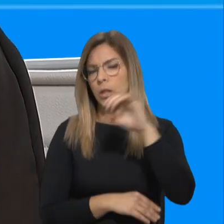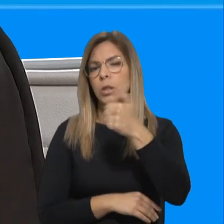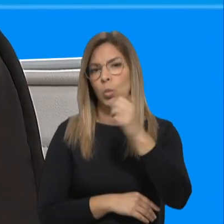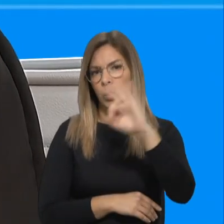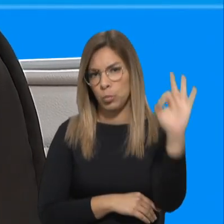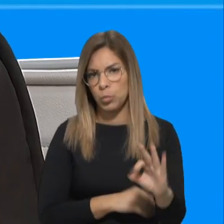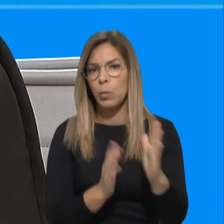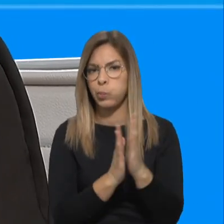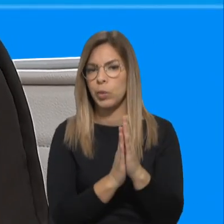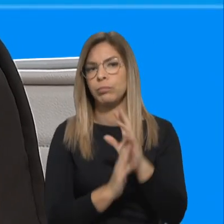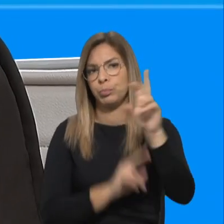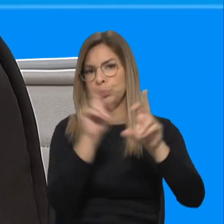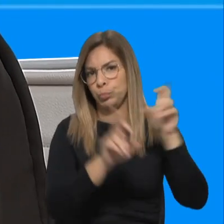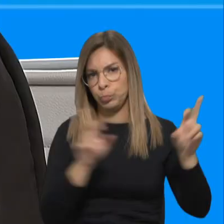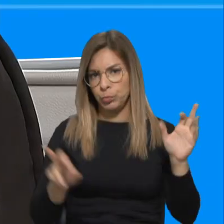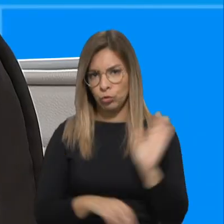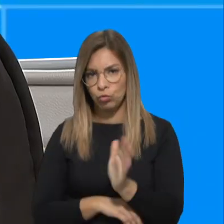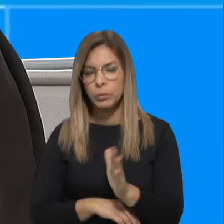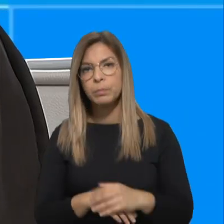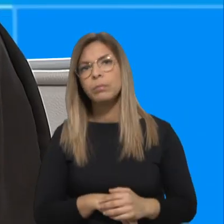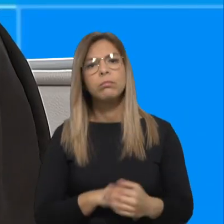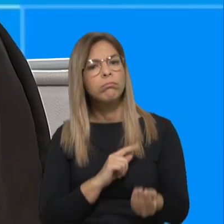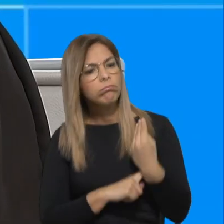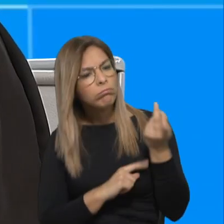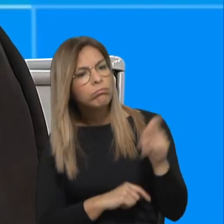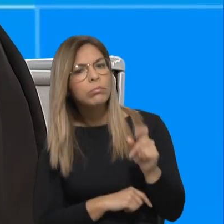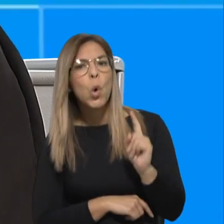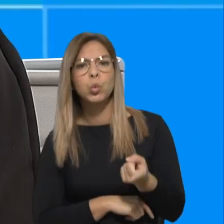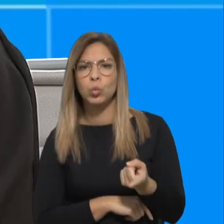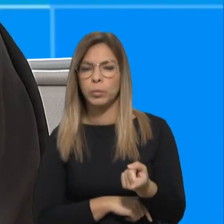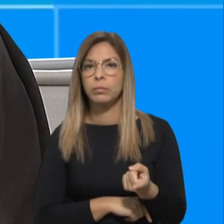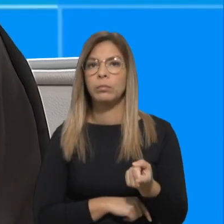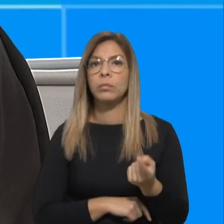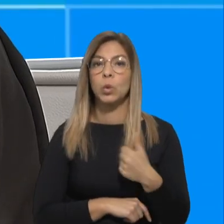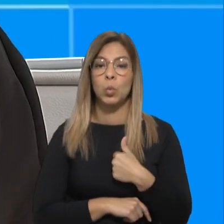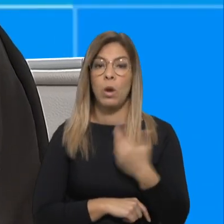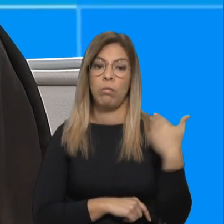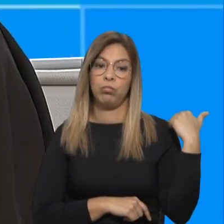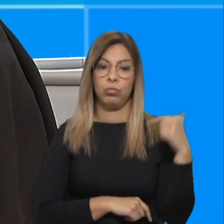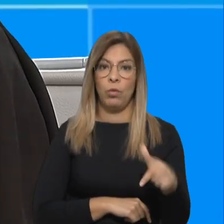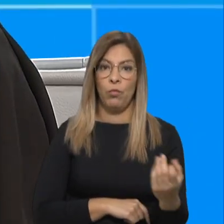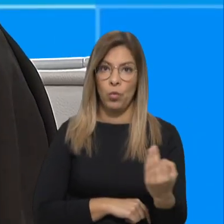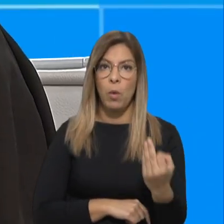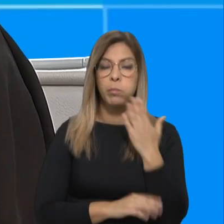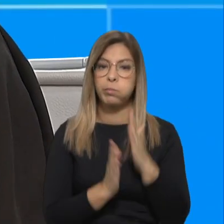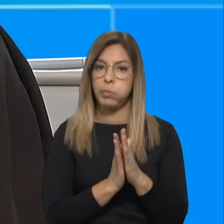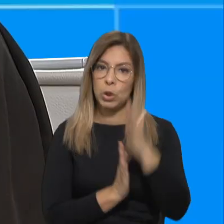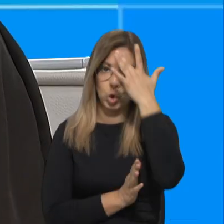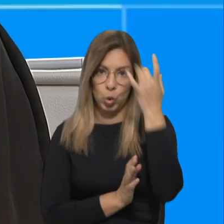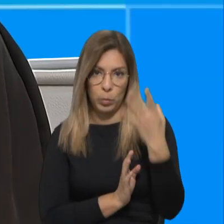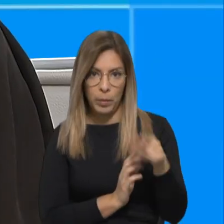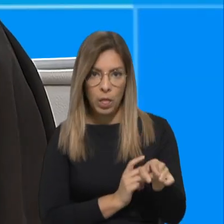dioceses. E o que é que acontece? Acontece um fenómeno assim um bocadinho de bola de neve, ou seja, imagina, eu estive recentemente na diocese de Setúbal, por